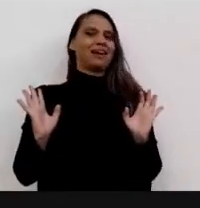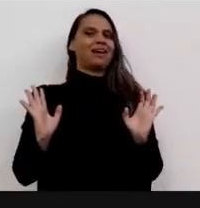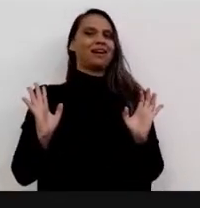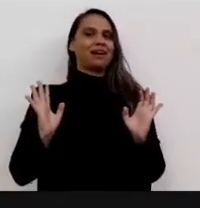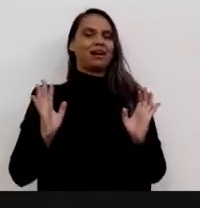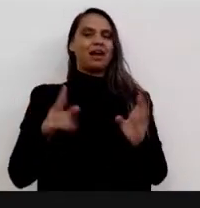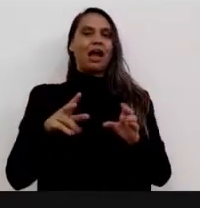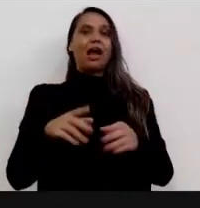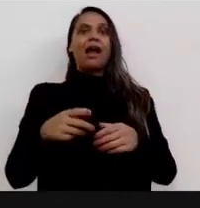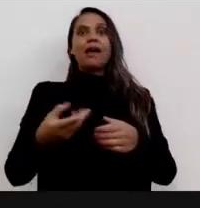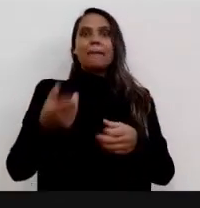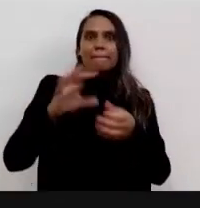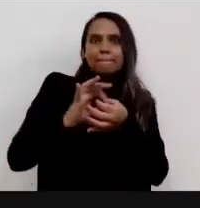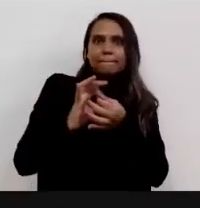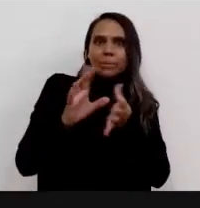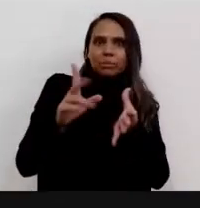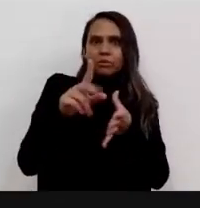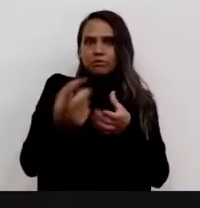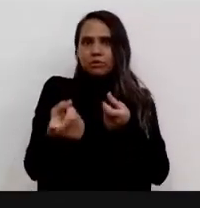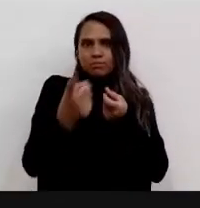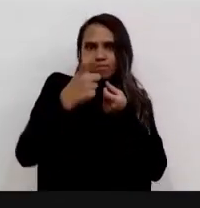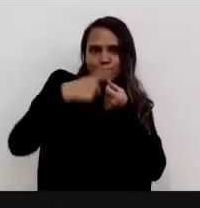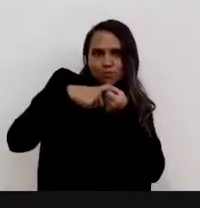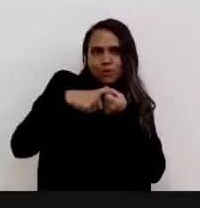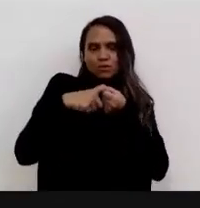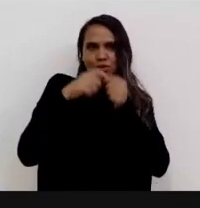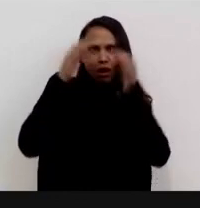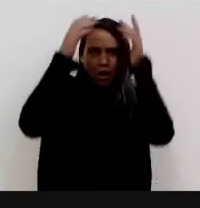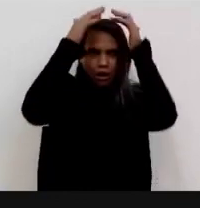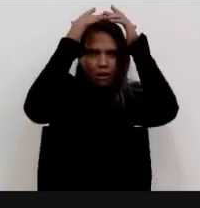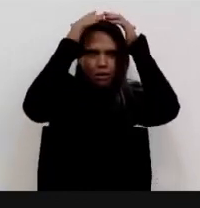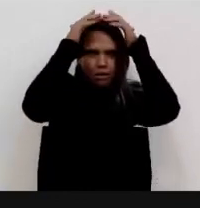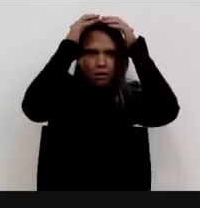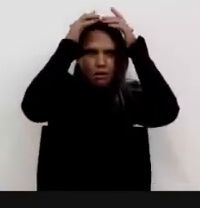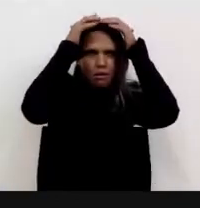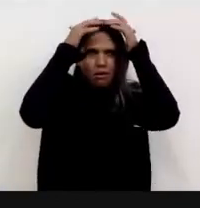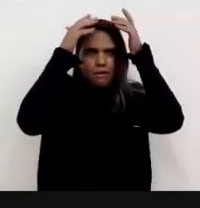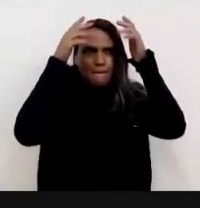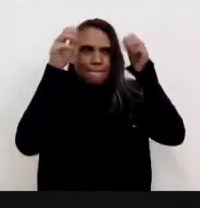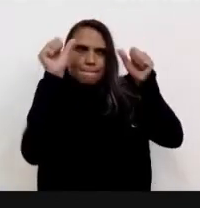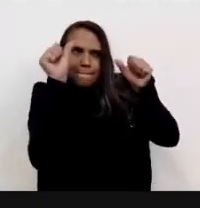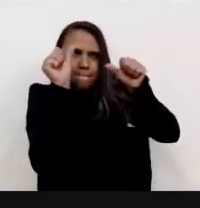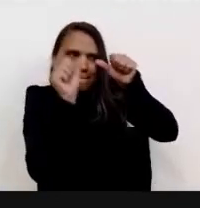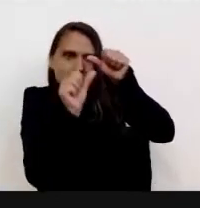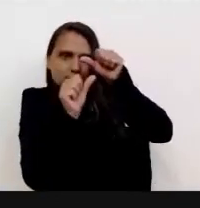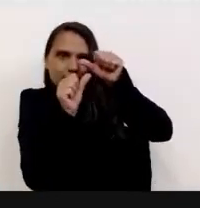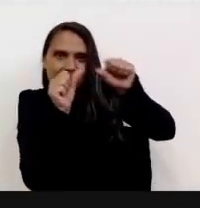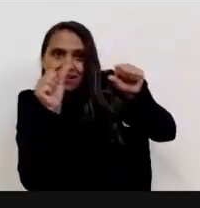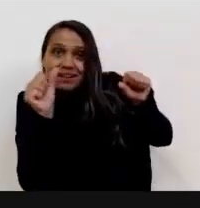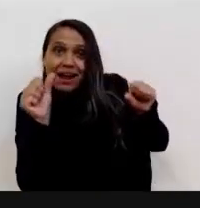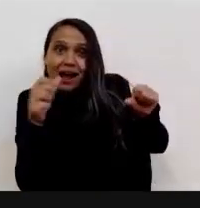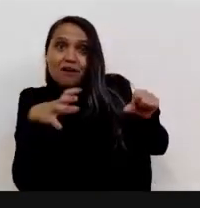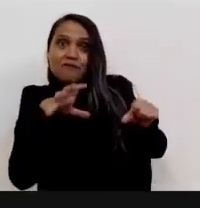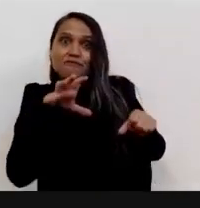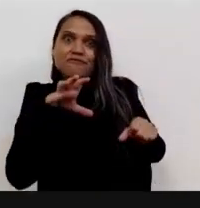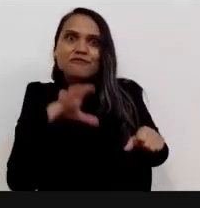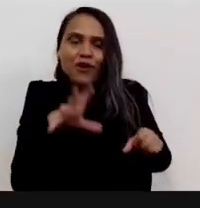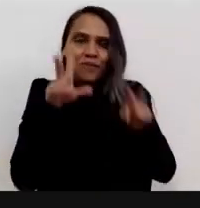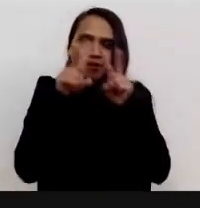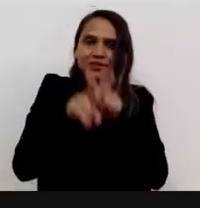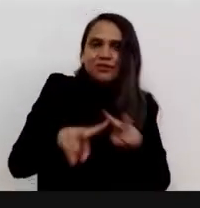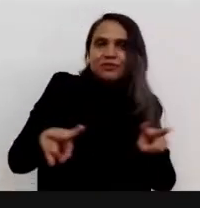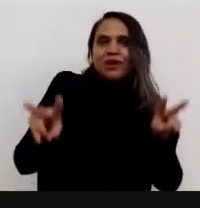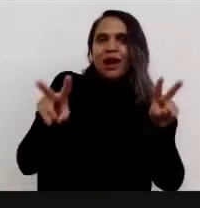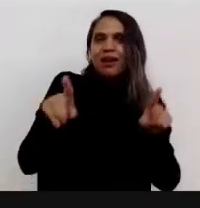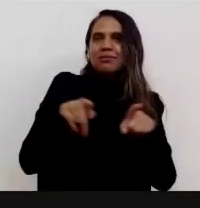permite fazer reprogramações nos meus circuitos cerebrais, mudar minha forma de ver as coisas, mudar as minhas realidades. E,